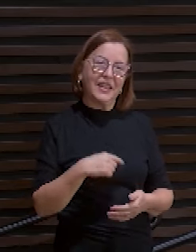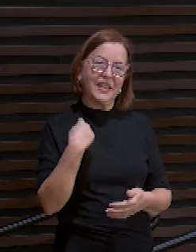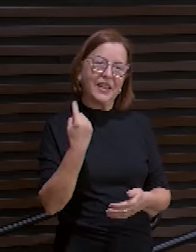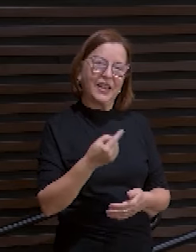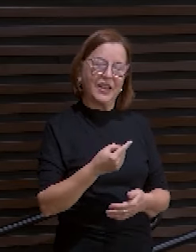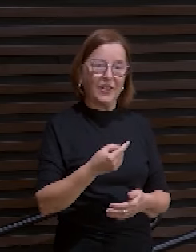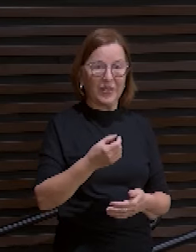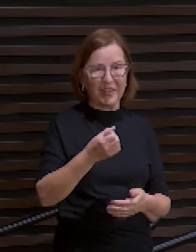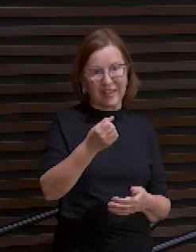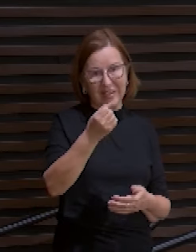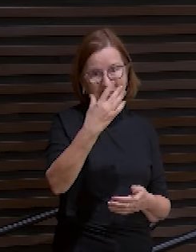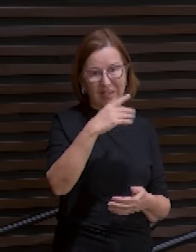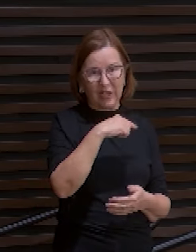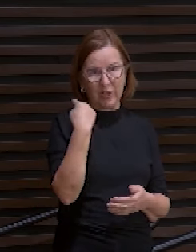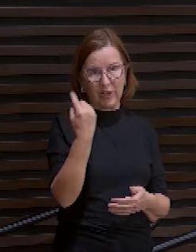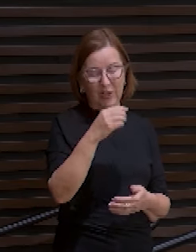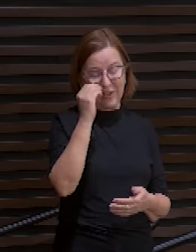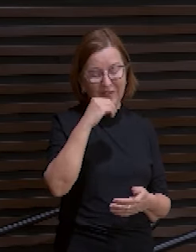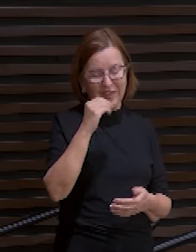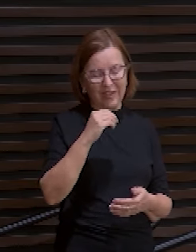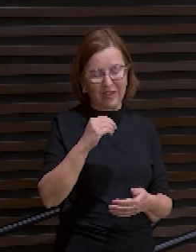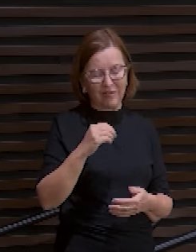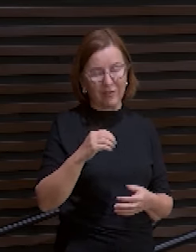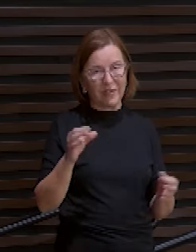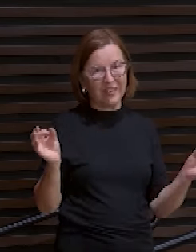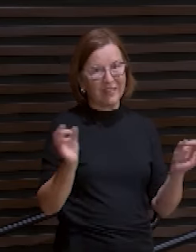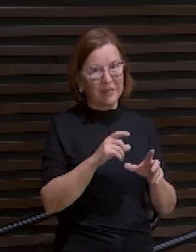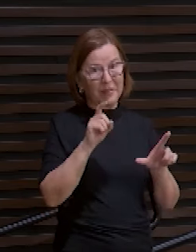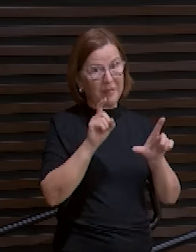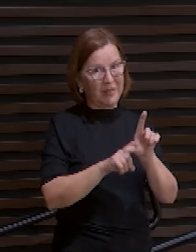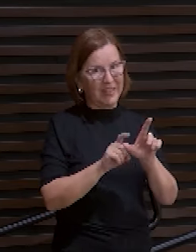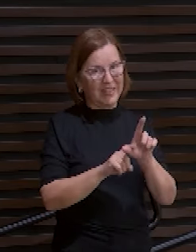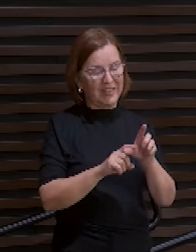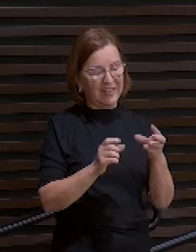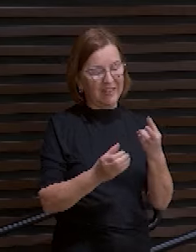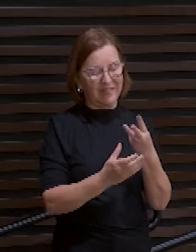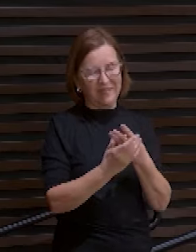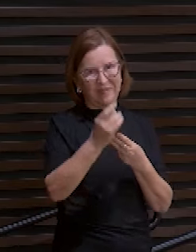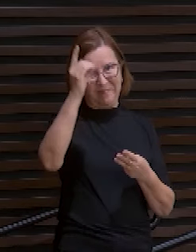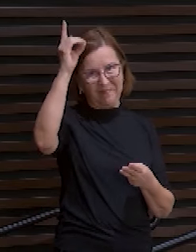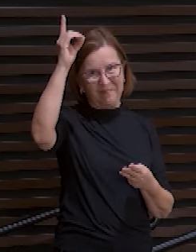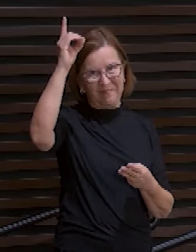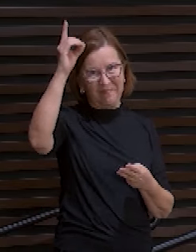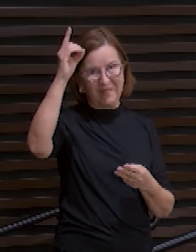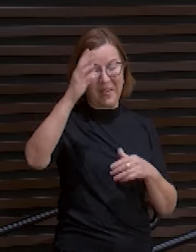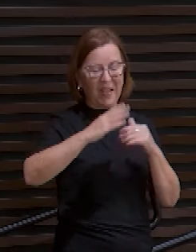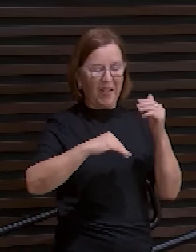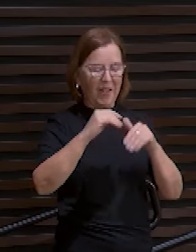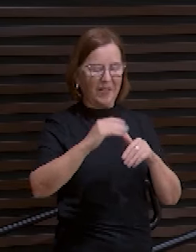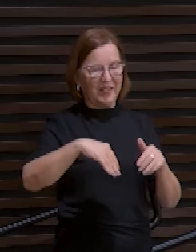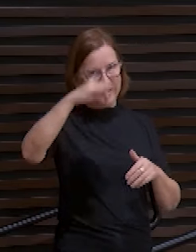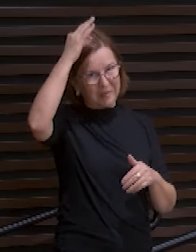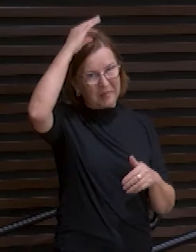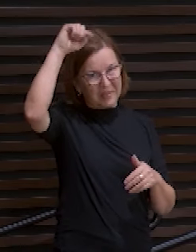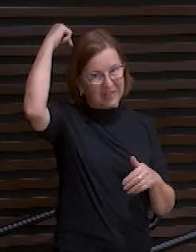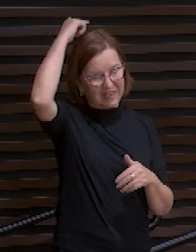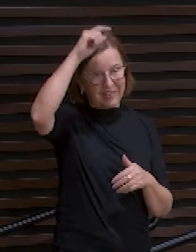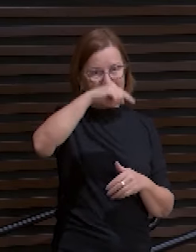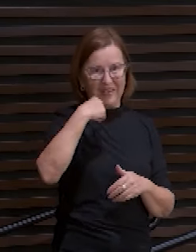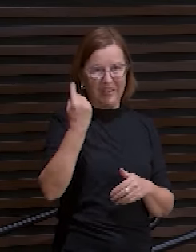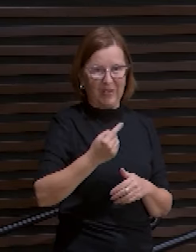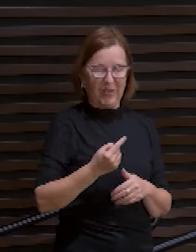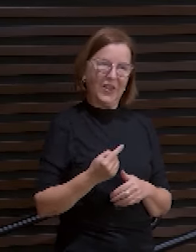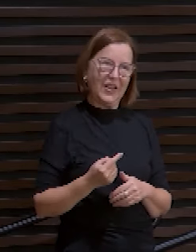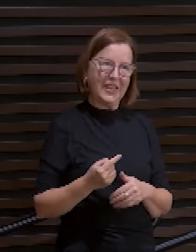dependentes da Trindade Santa a obra do Espírito Santo em nós por meio da qual nosso interior